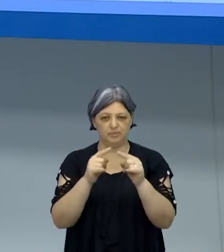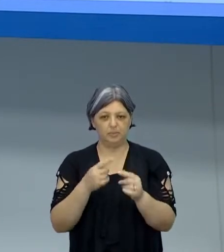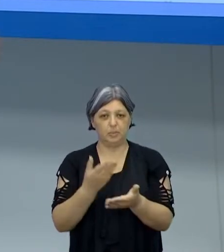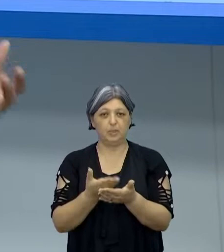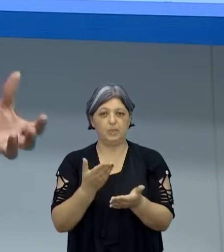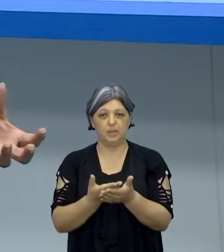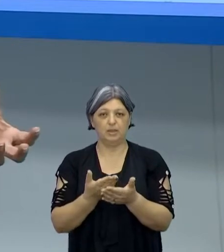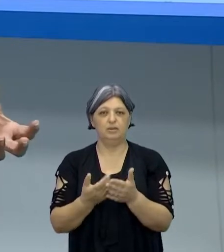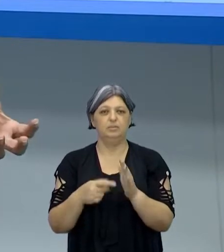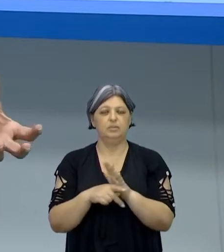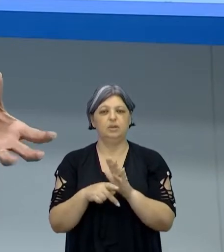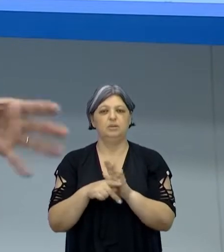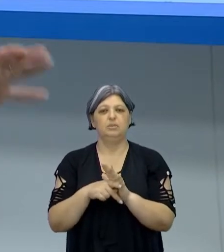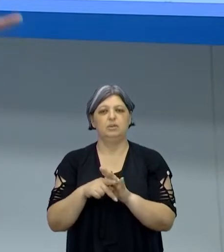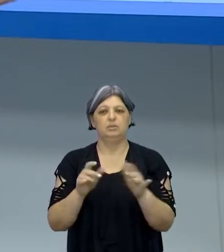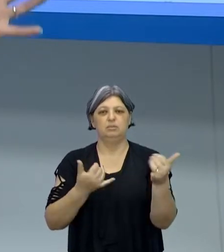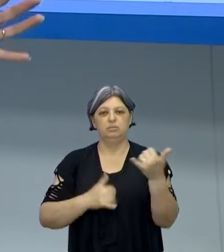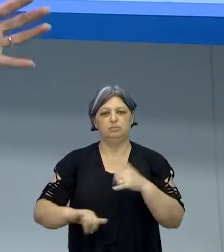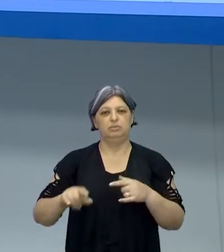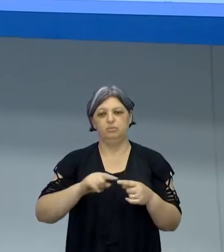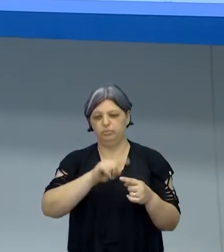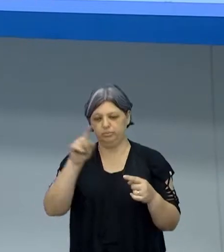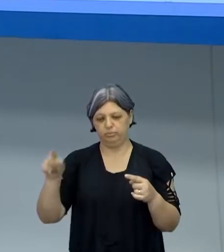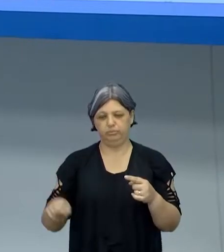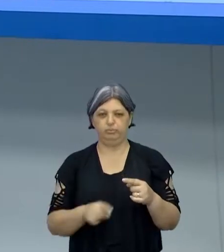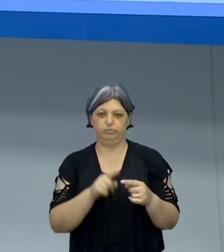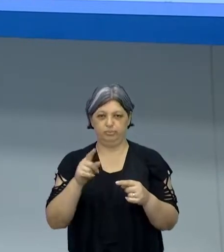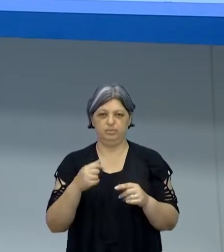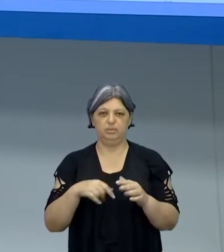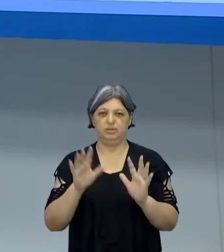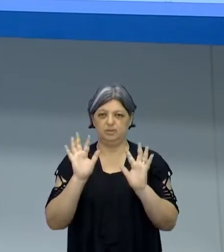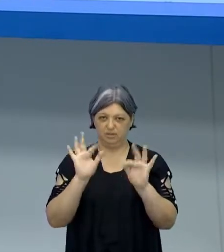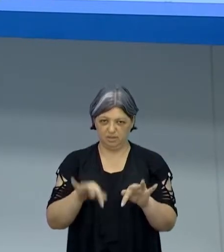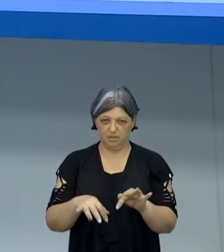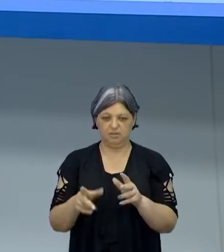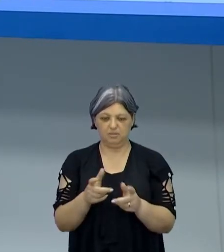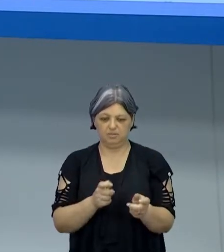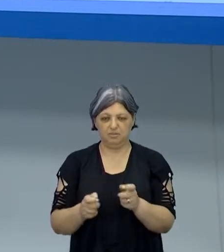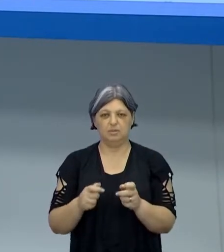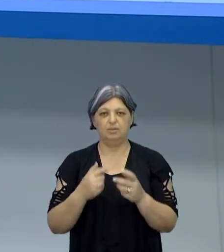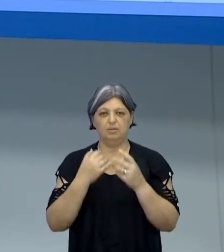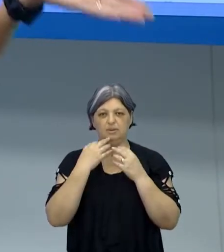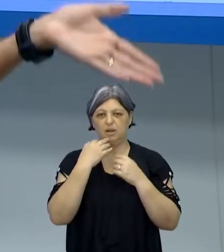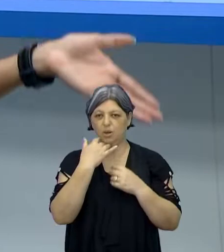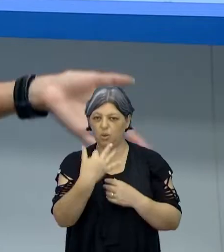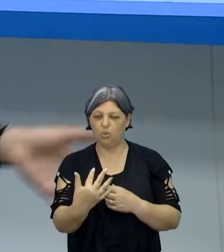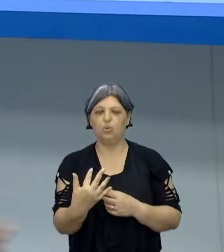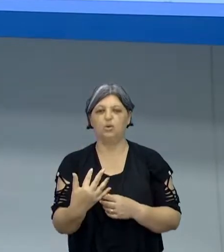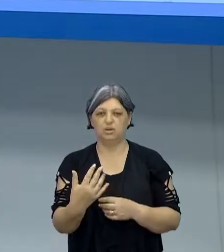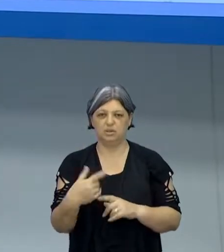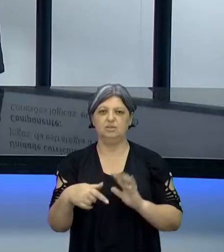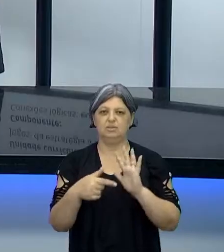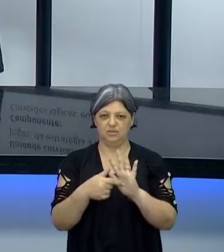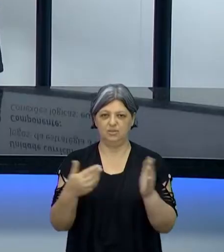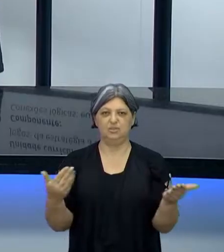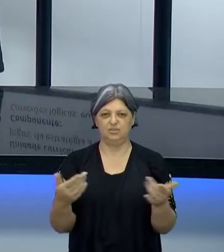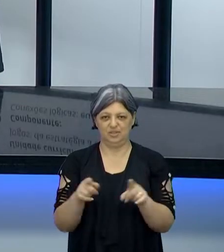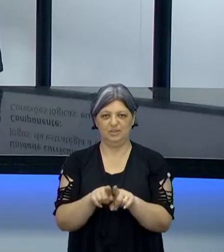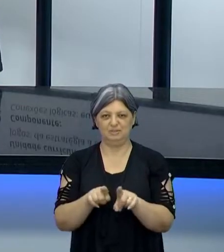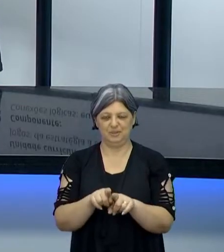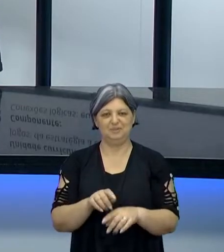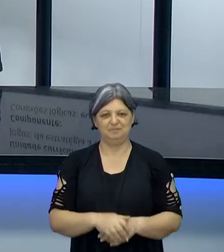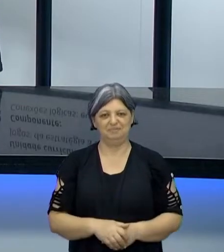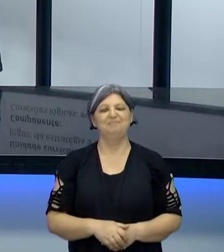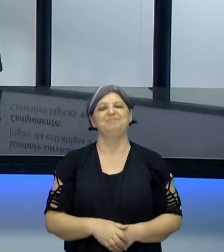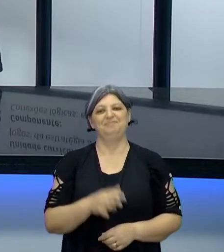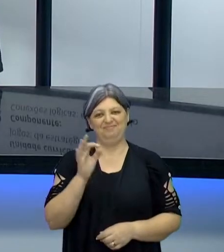gente está fazendo circuitos elétricos e ao final a gente vai apresentar esse jogo de cores aí, do qual eu acho que a gente vai tratar hoje. Exatamente,